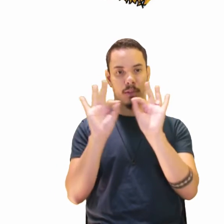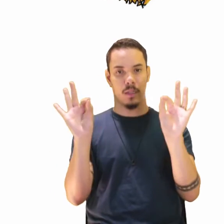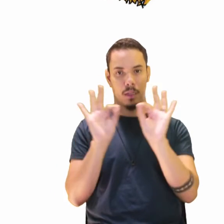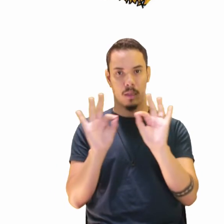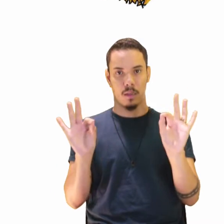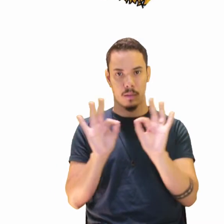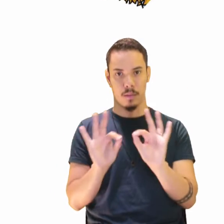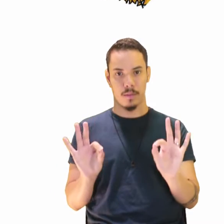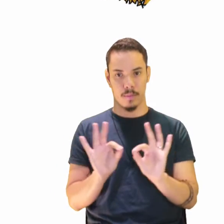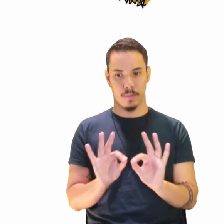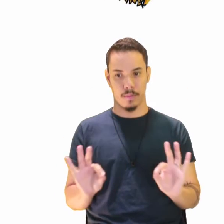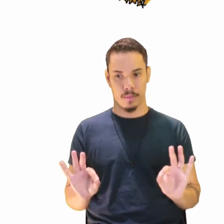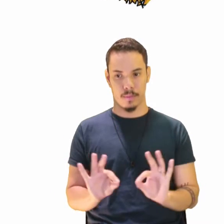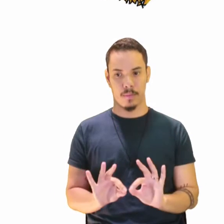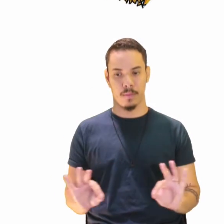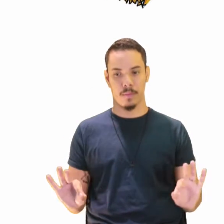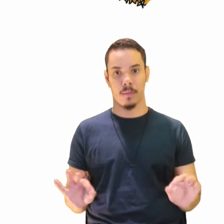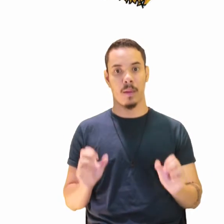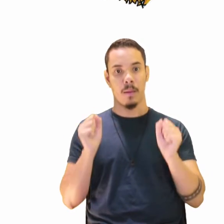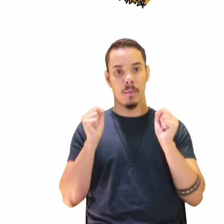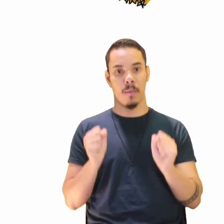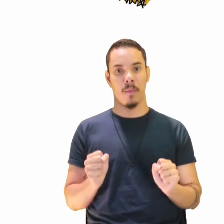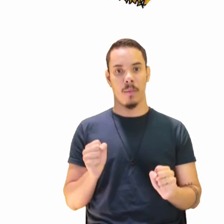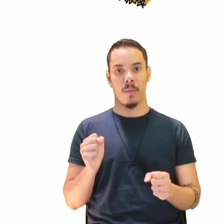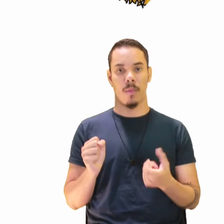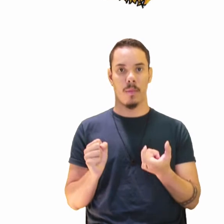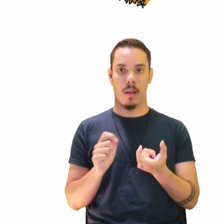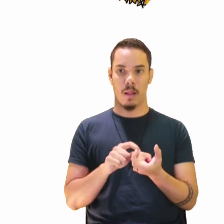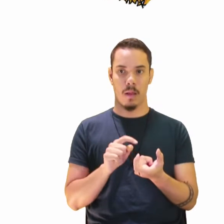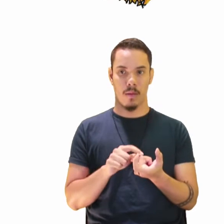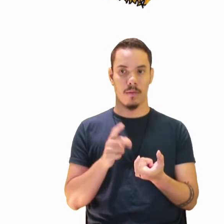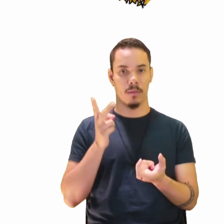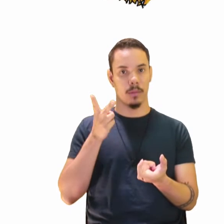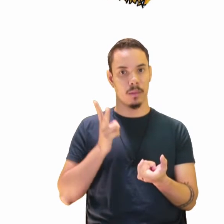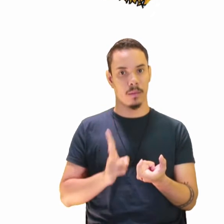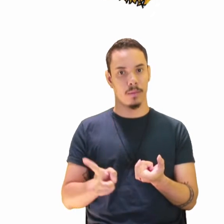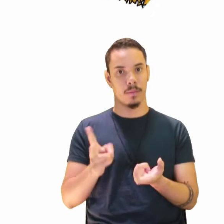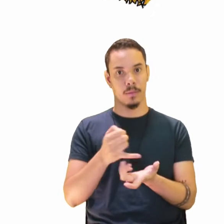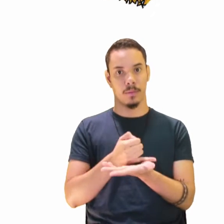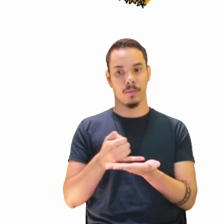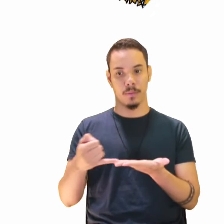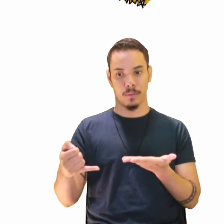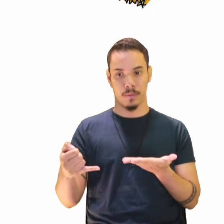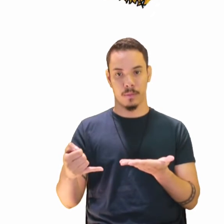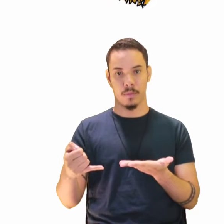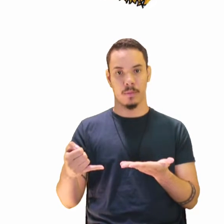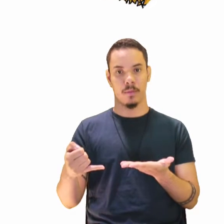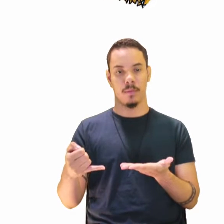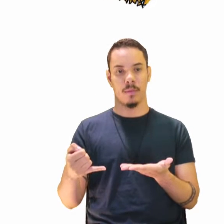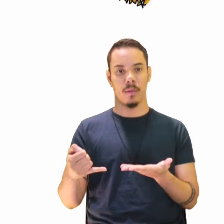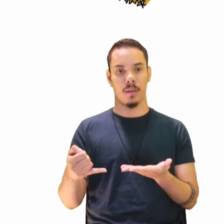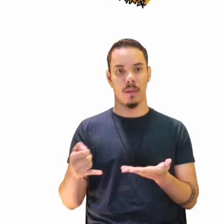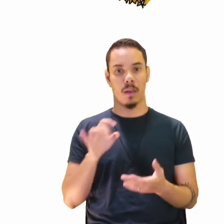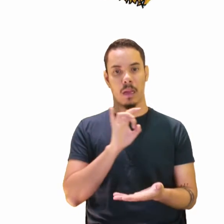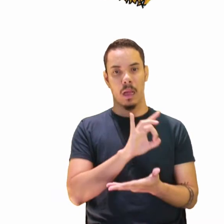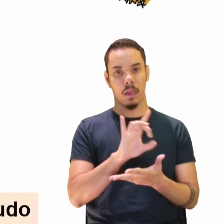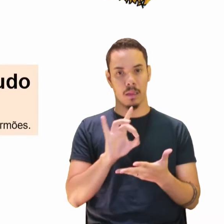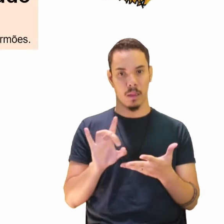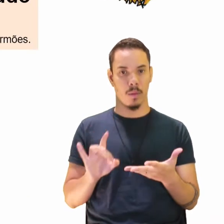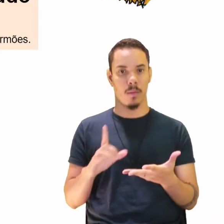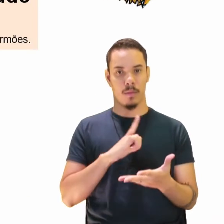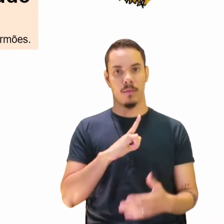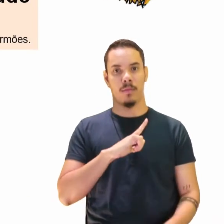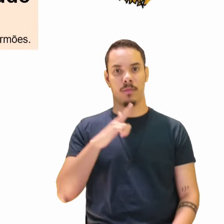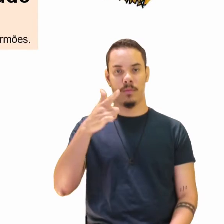frase, tá bom? Aqui pode ser palavra, sempre no início de cada verso terá essa repetição.